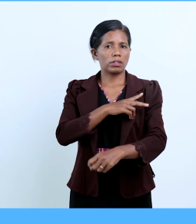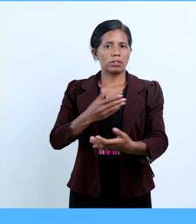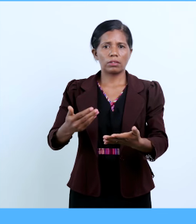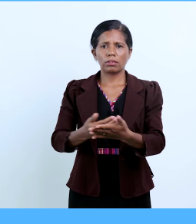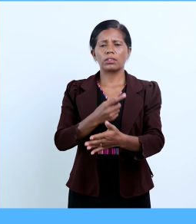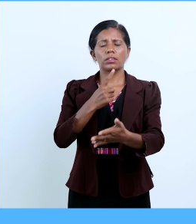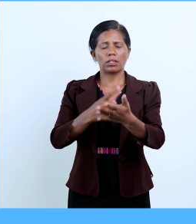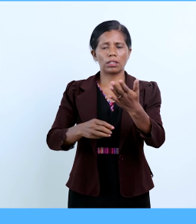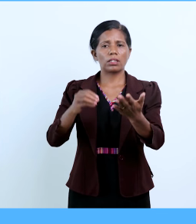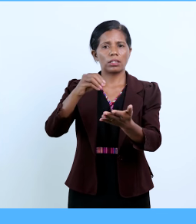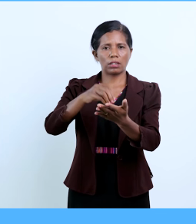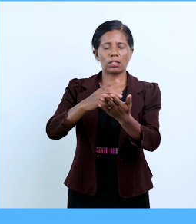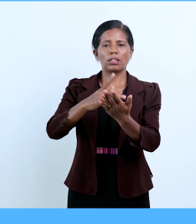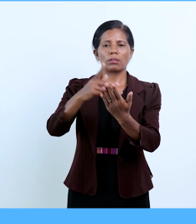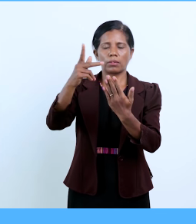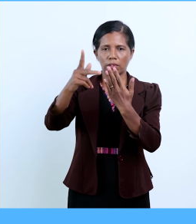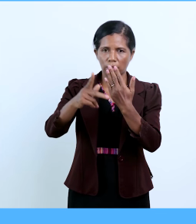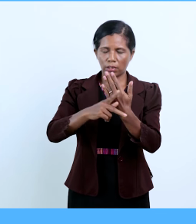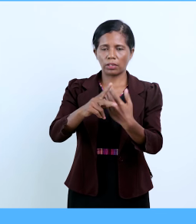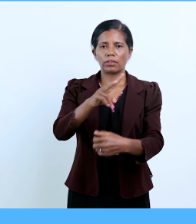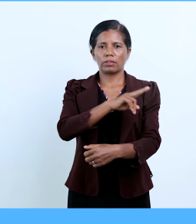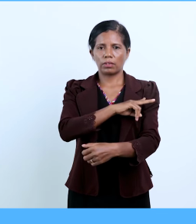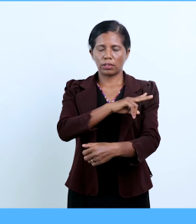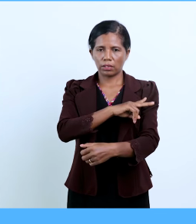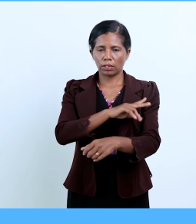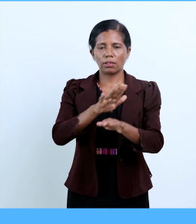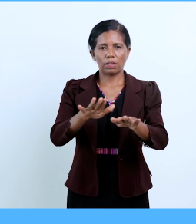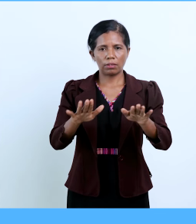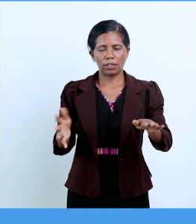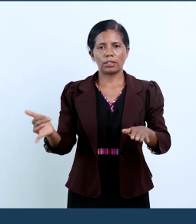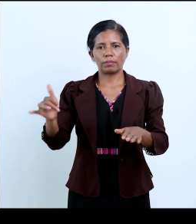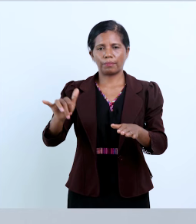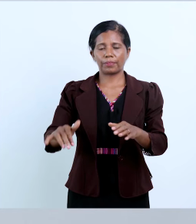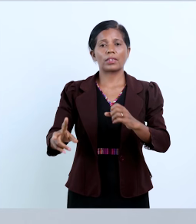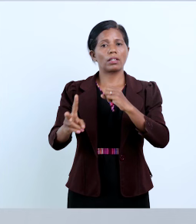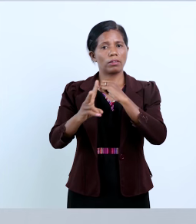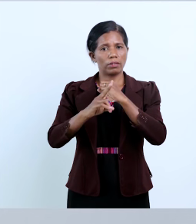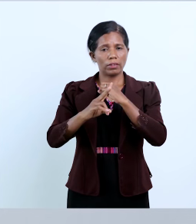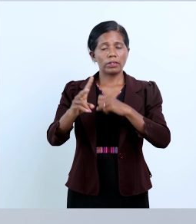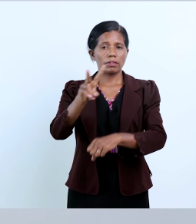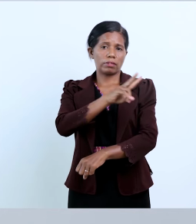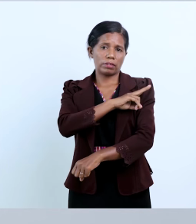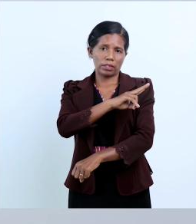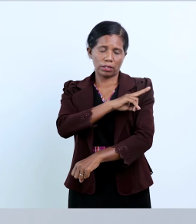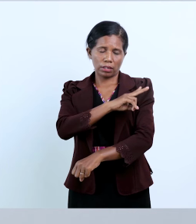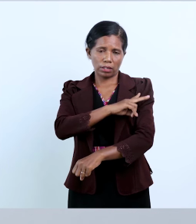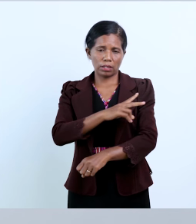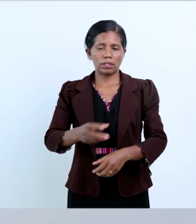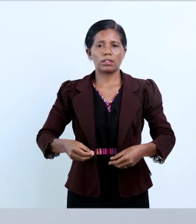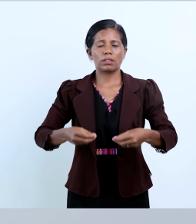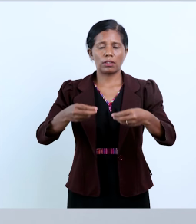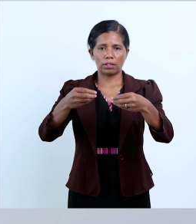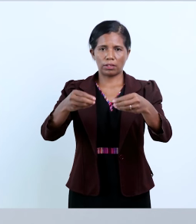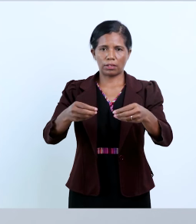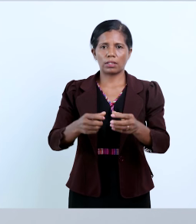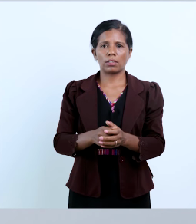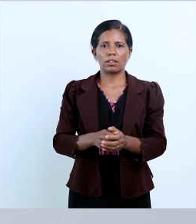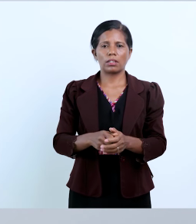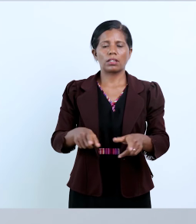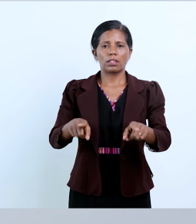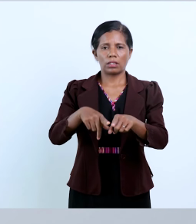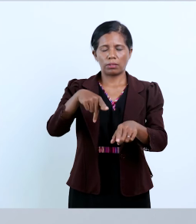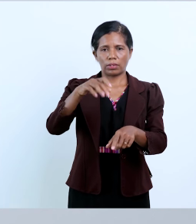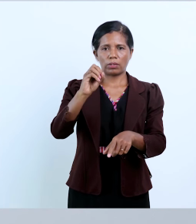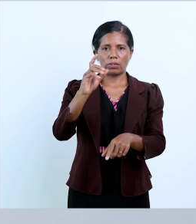ano saída mag-se-introduce ia programa imunização nacional balabarik sira? Vacina deve ser introduzida para o programa de imunização nacional,